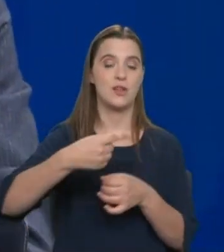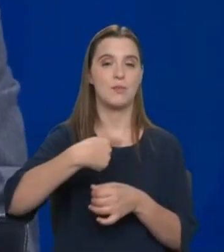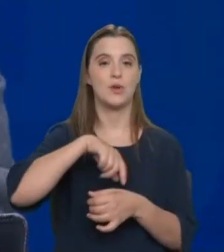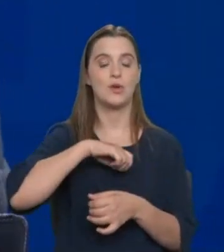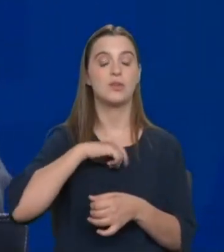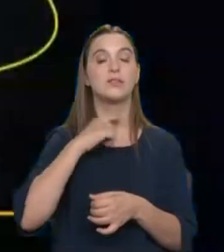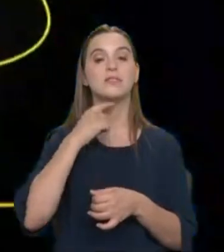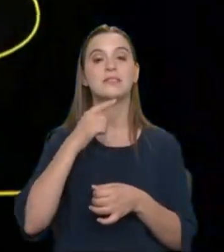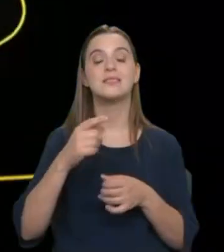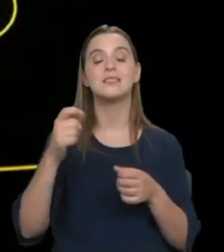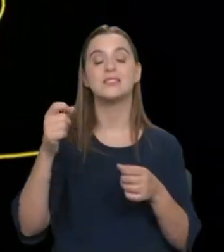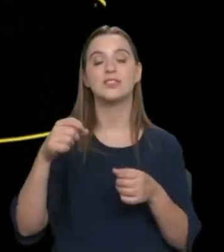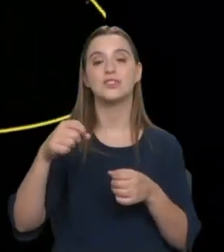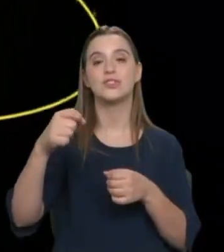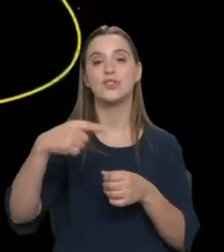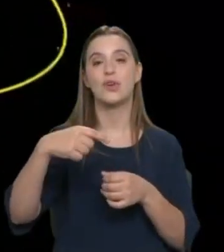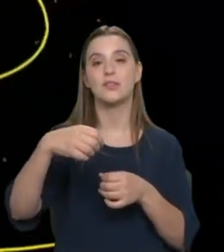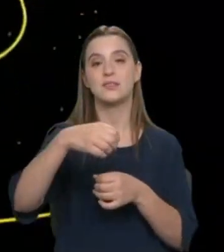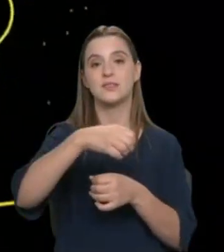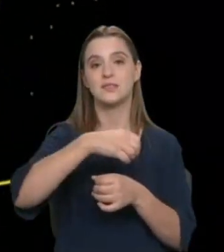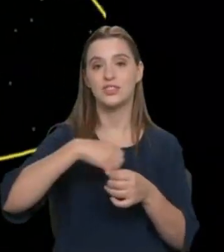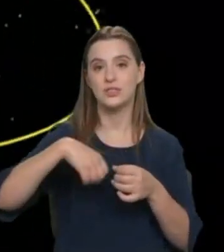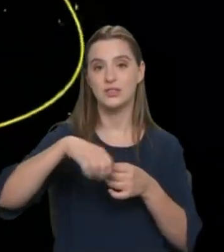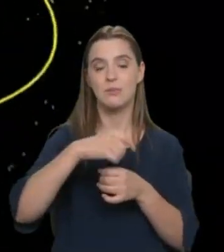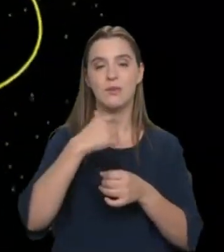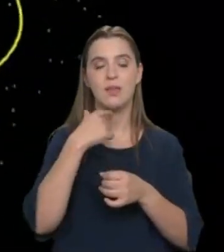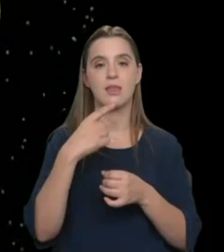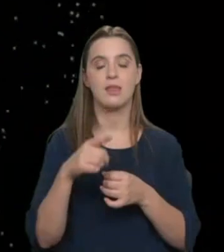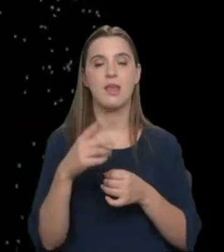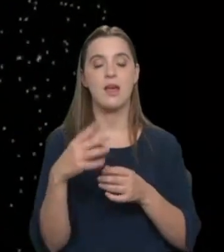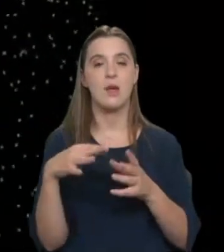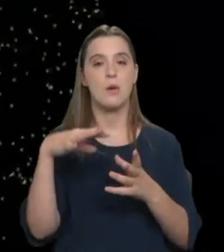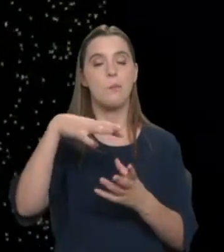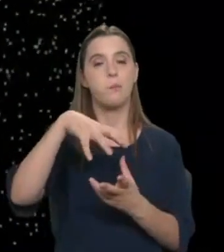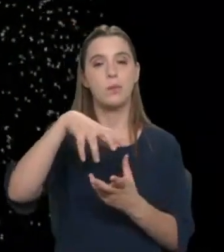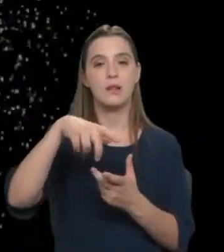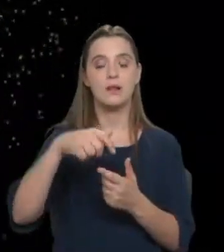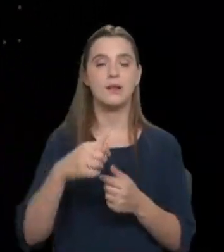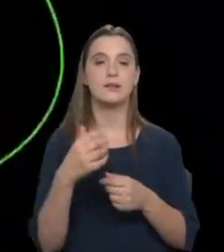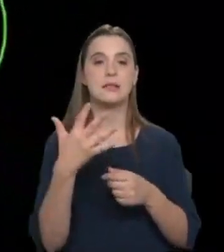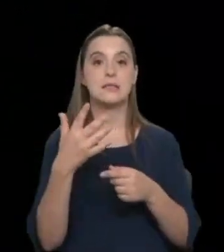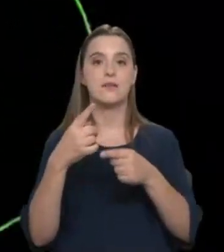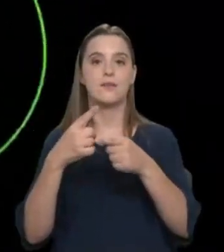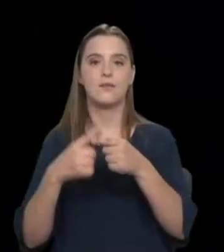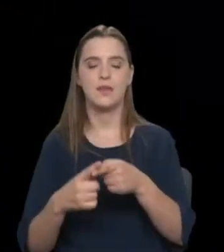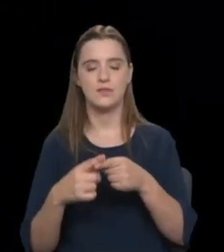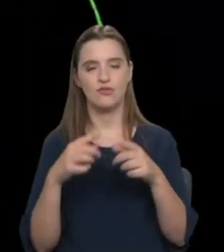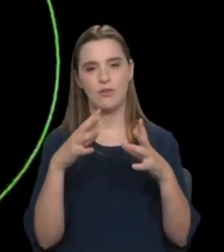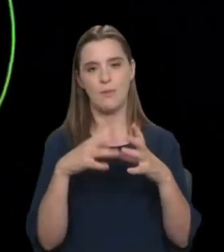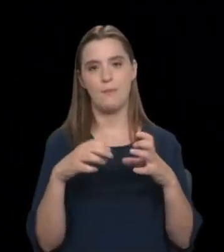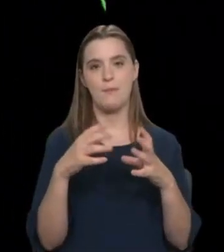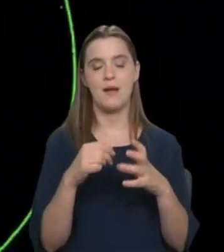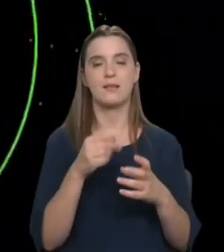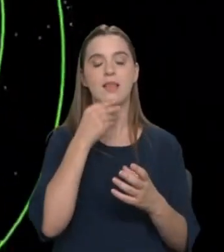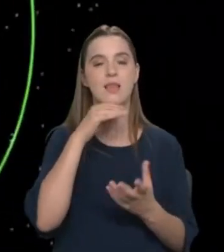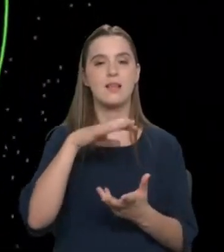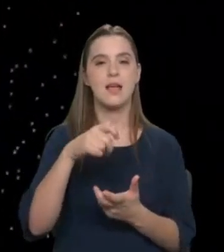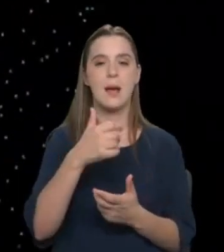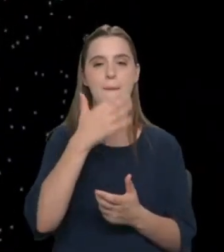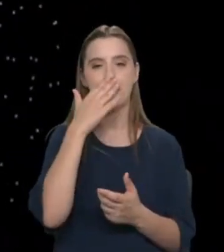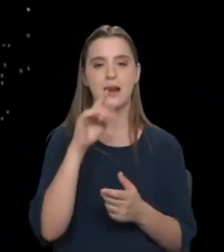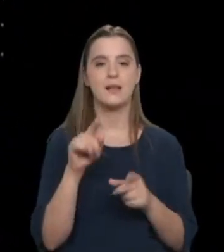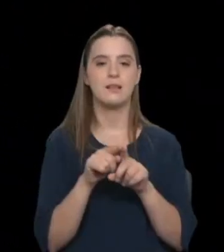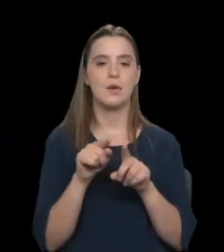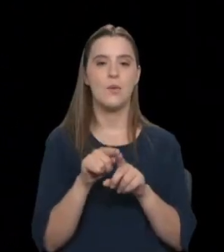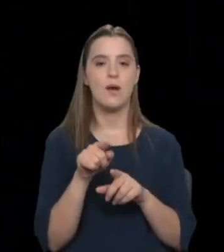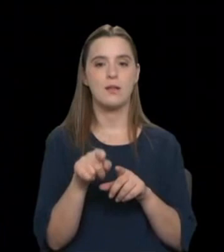Solar pode haver um planeta cerca de 5 vezes a massa da Terra, portanto quase uma espécie de super-terra, a que deram o nome de Planeta 9. E porquê?